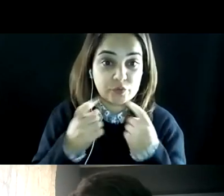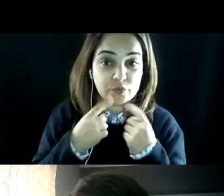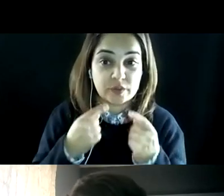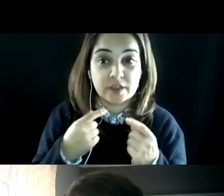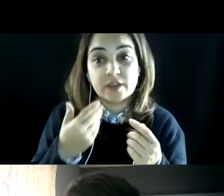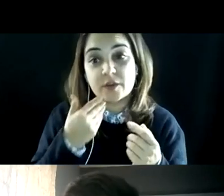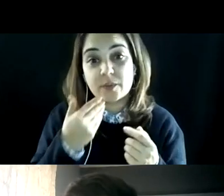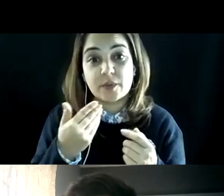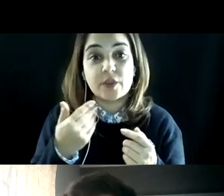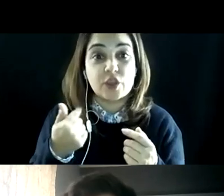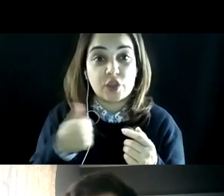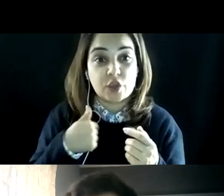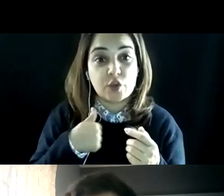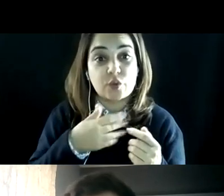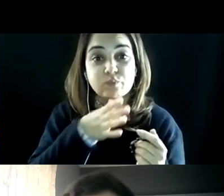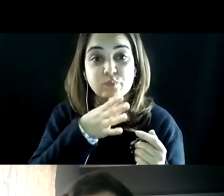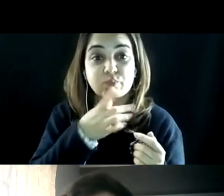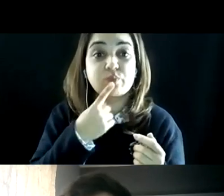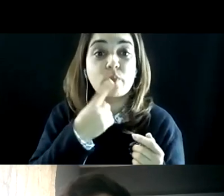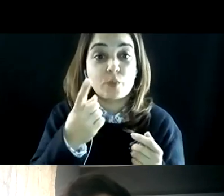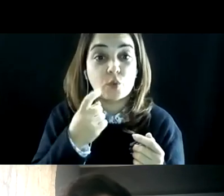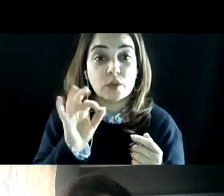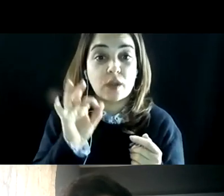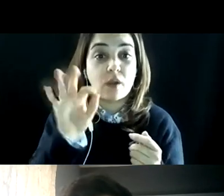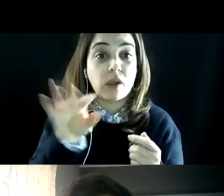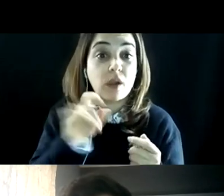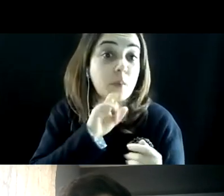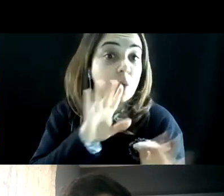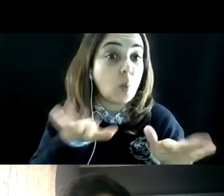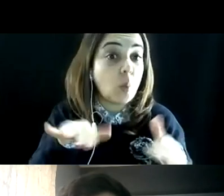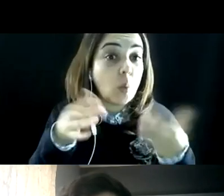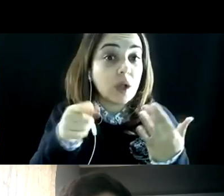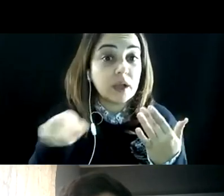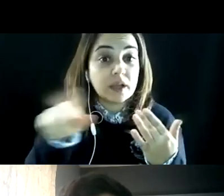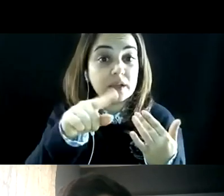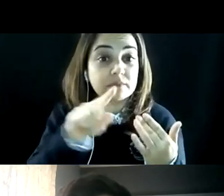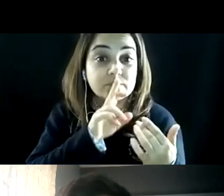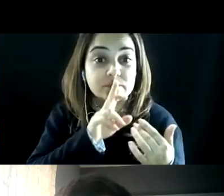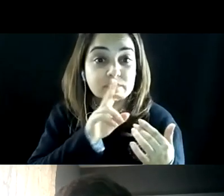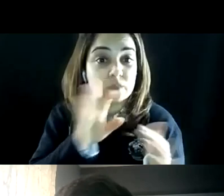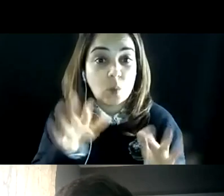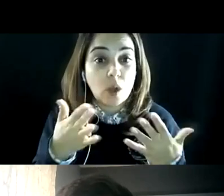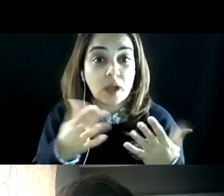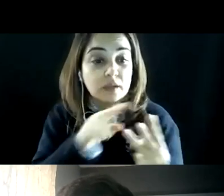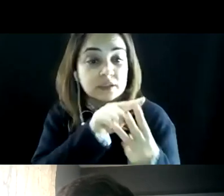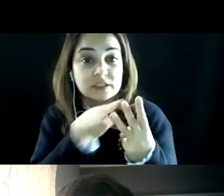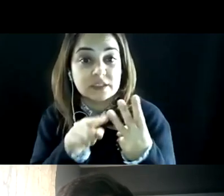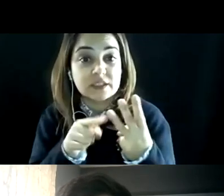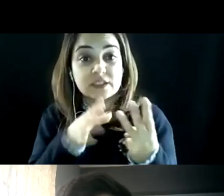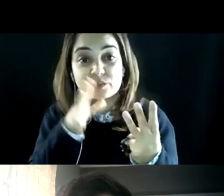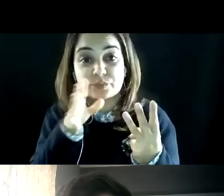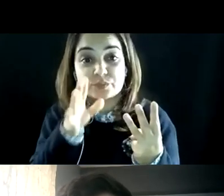inscrevam. Eu vou fazer uma questão que pode ser respondida ora para o Eduardo, ora para, pelo Alexandre, ora pela Fátima, os três ao mesmo